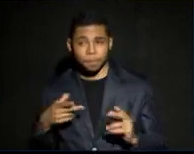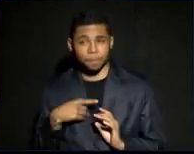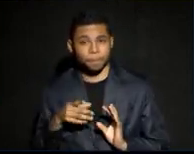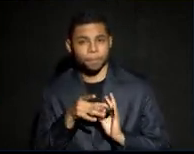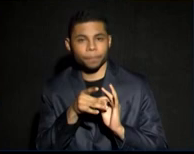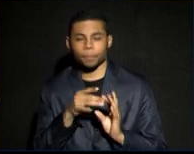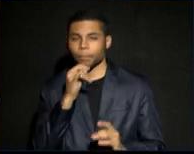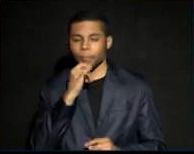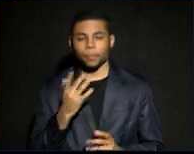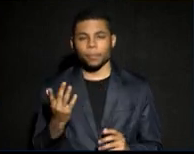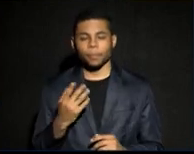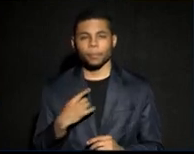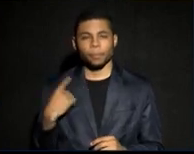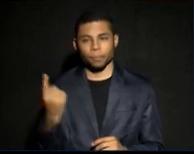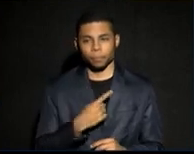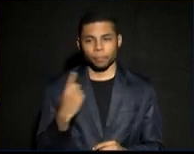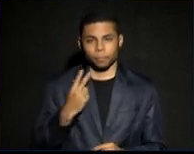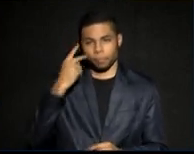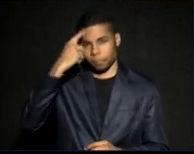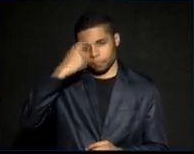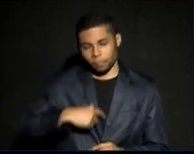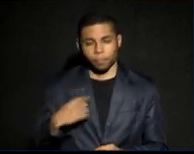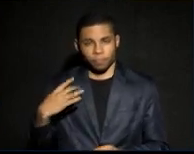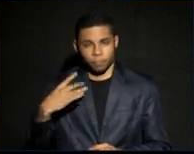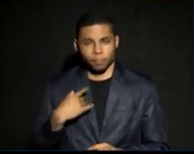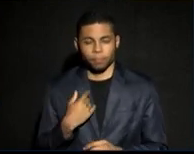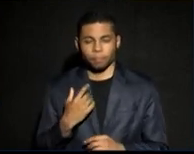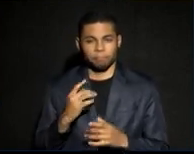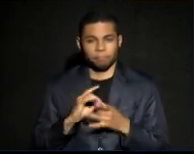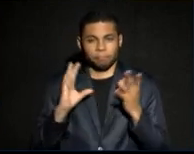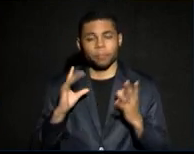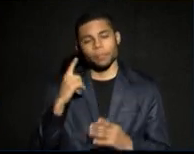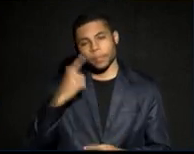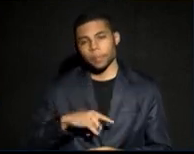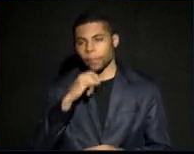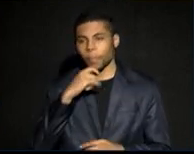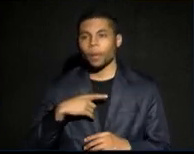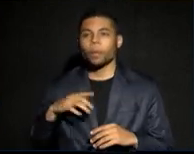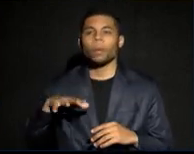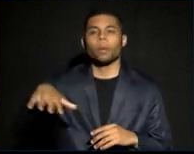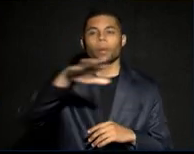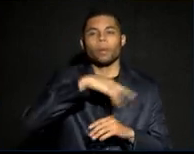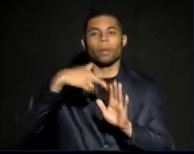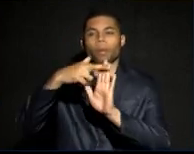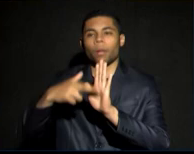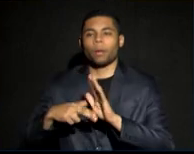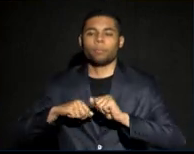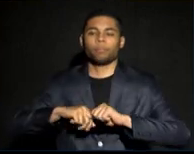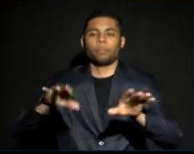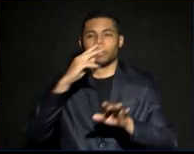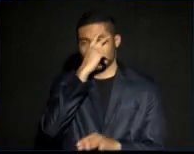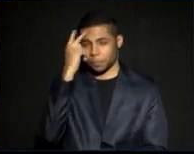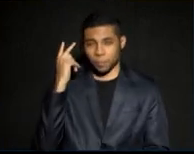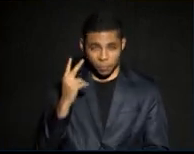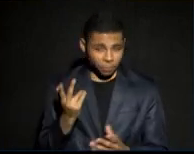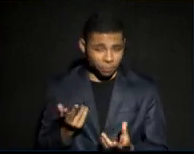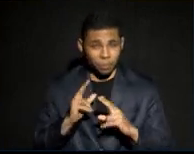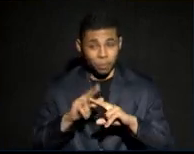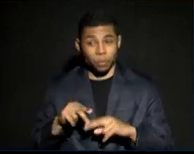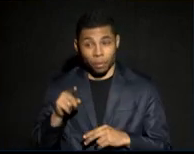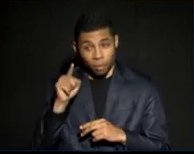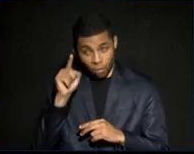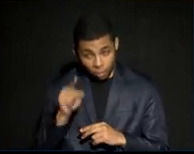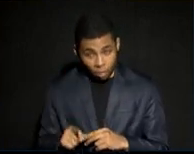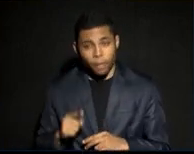o valor da responsabilidade fiscal do estado mais enxuto da política pública que chega para as pessoas tudo isso é